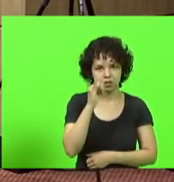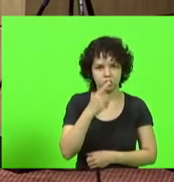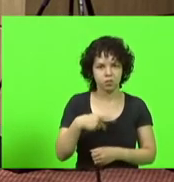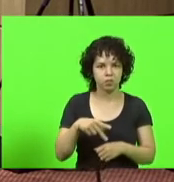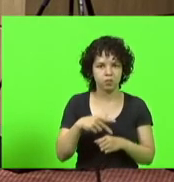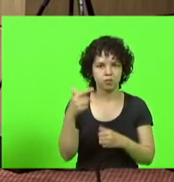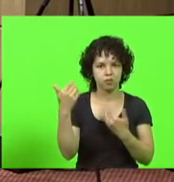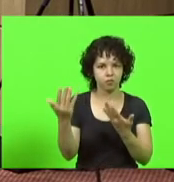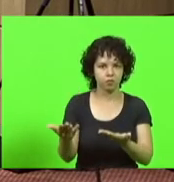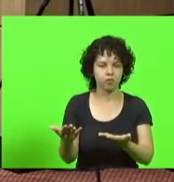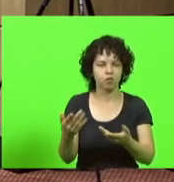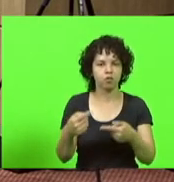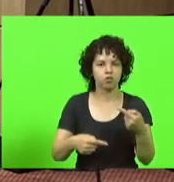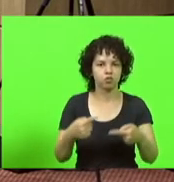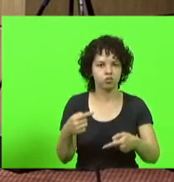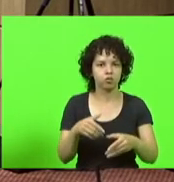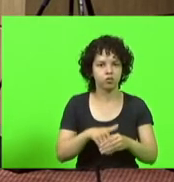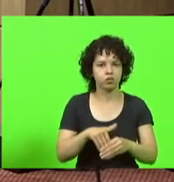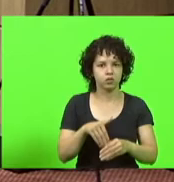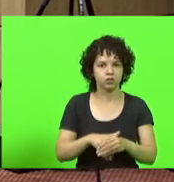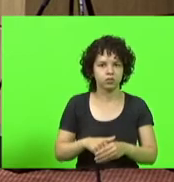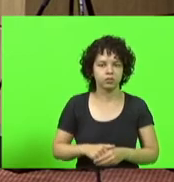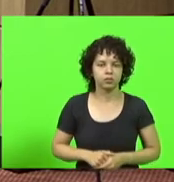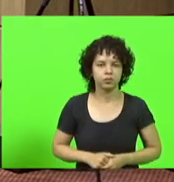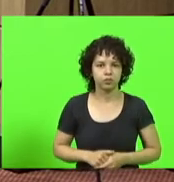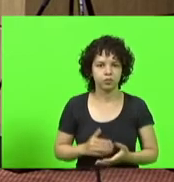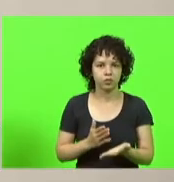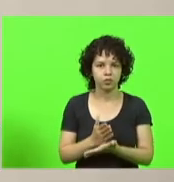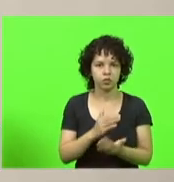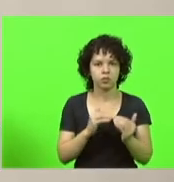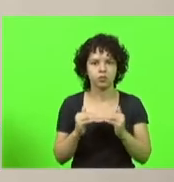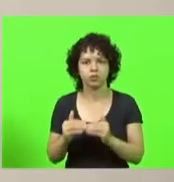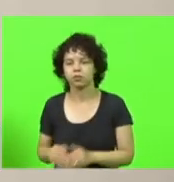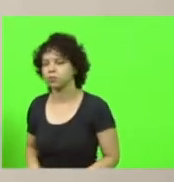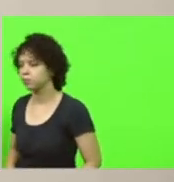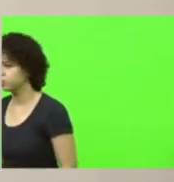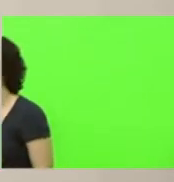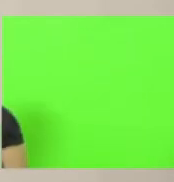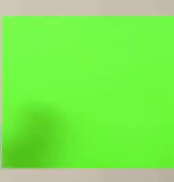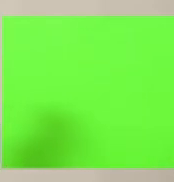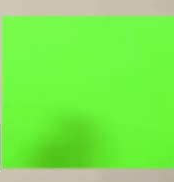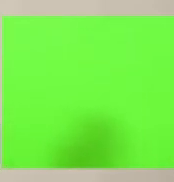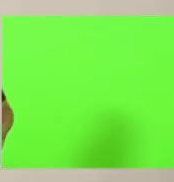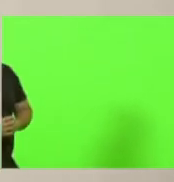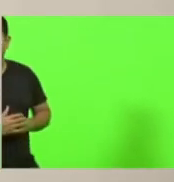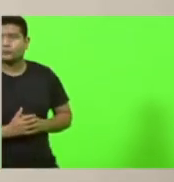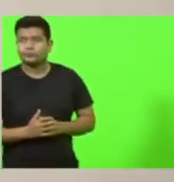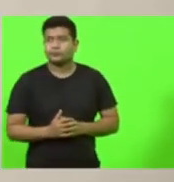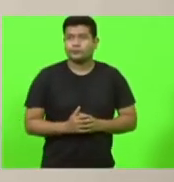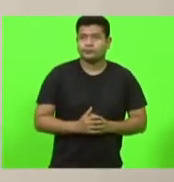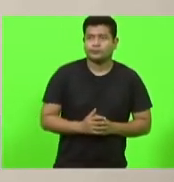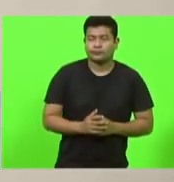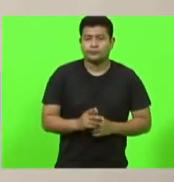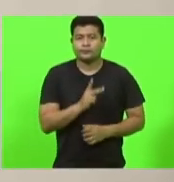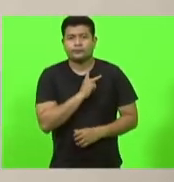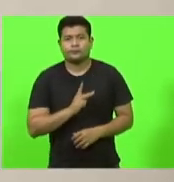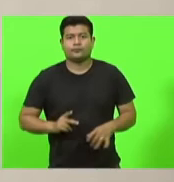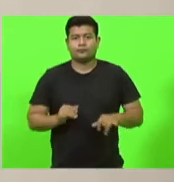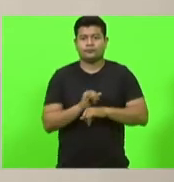em votação. Deputados que aprovam, permaneçam como se encontram. Aprovado por unanimidade, esta presidência comunica que defere os seguintes requerimentos.